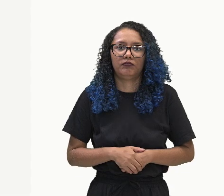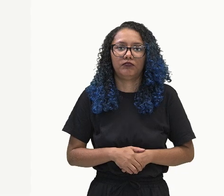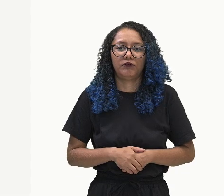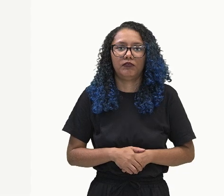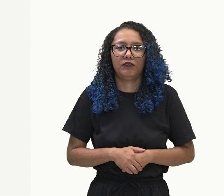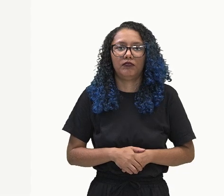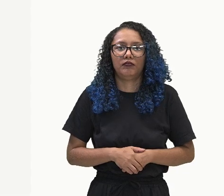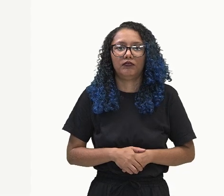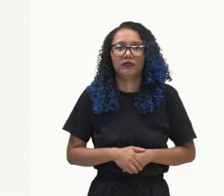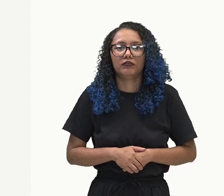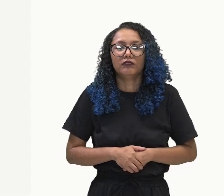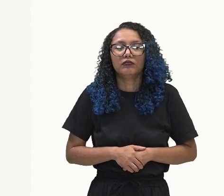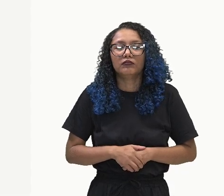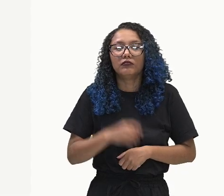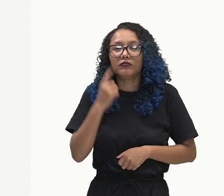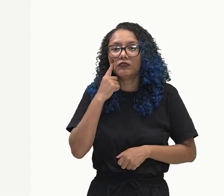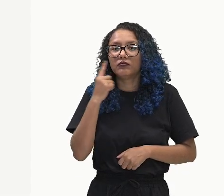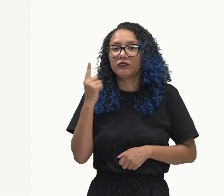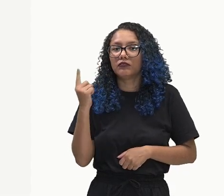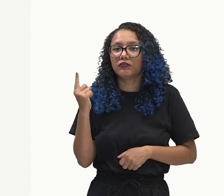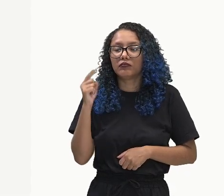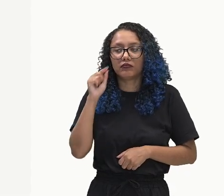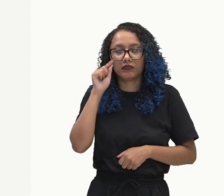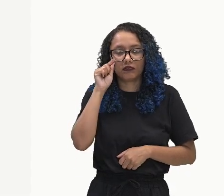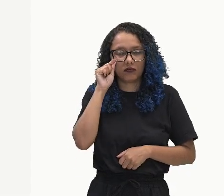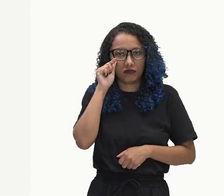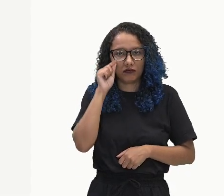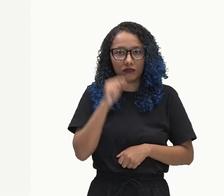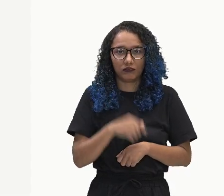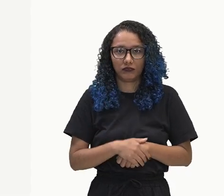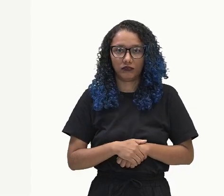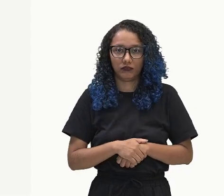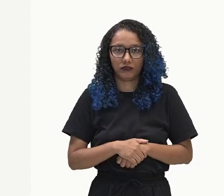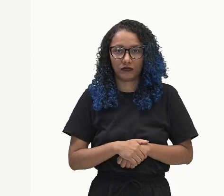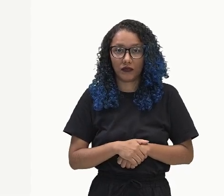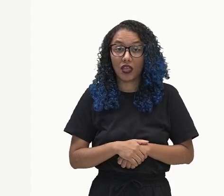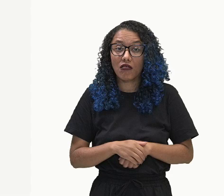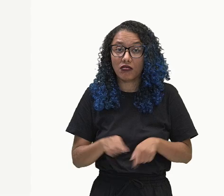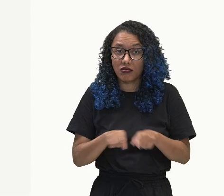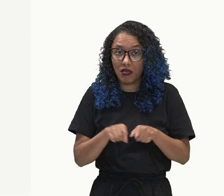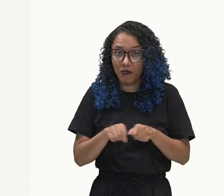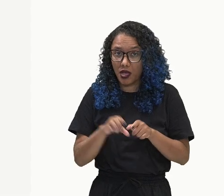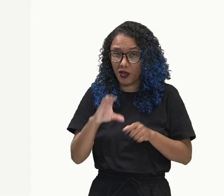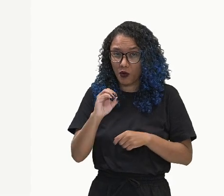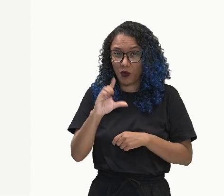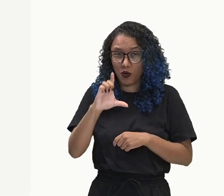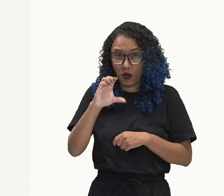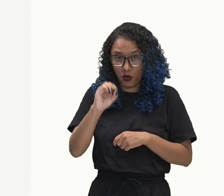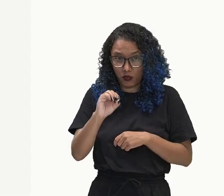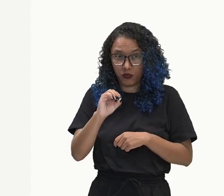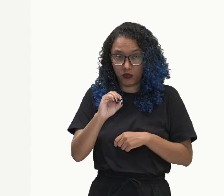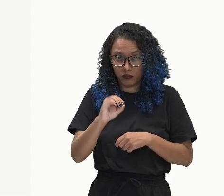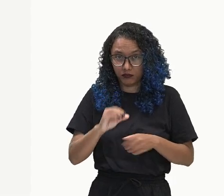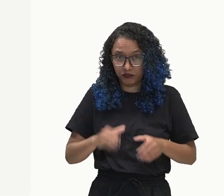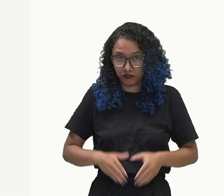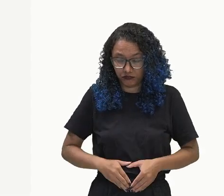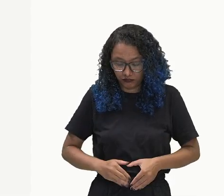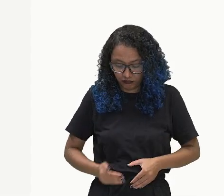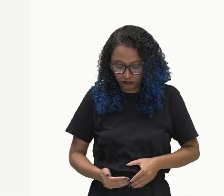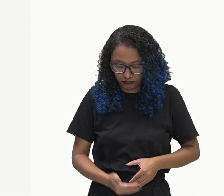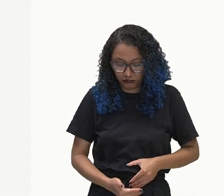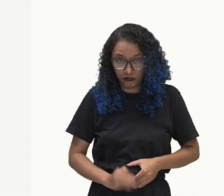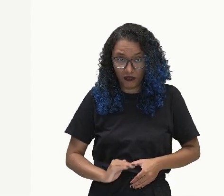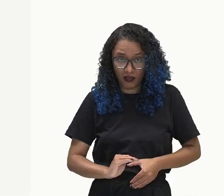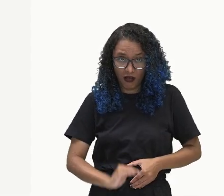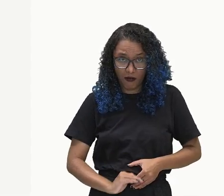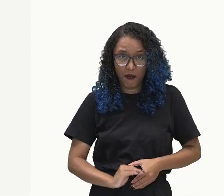sendo assinalado aqui. Olha que interessante, o colo do útero, quando as mulheres fazem aqueles